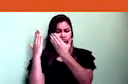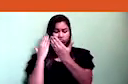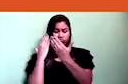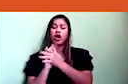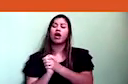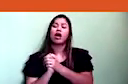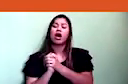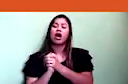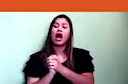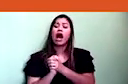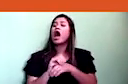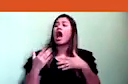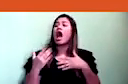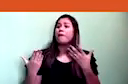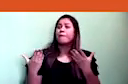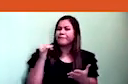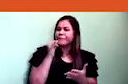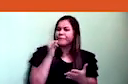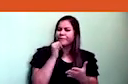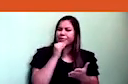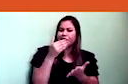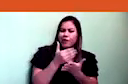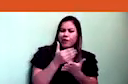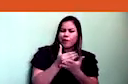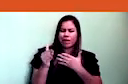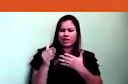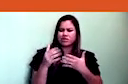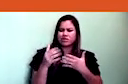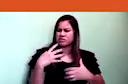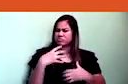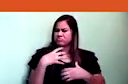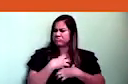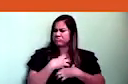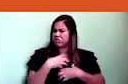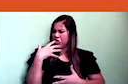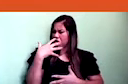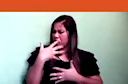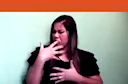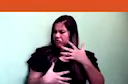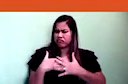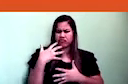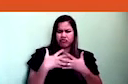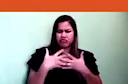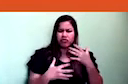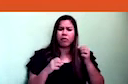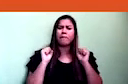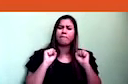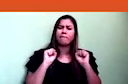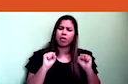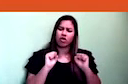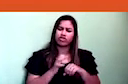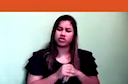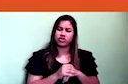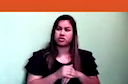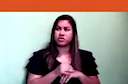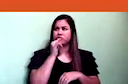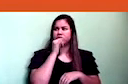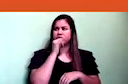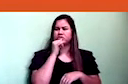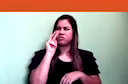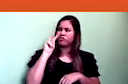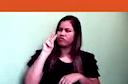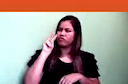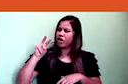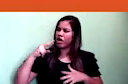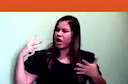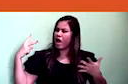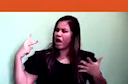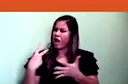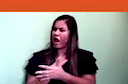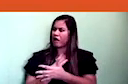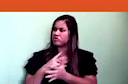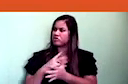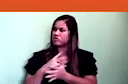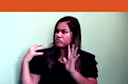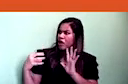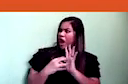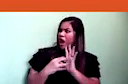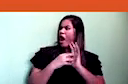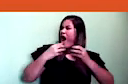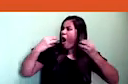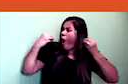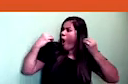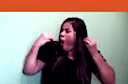pode causar uma confusão de sentimentos, né? É aquela história, né? Quando você vê uma coisa errada sendo feita, o quanto aquilo impacta em